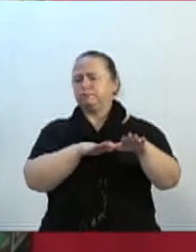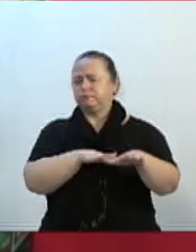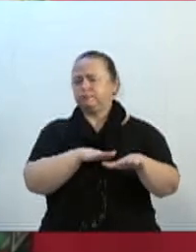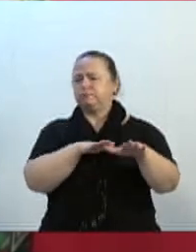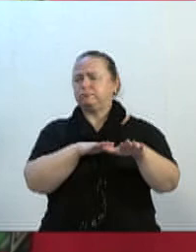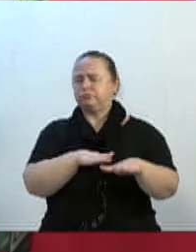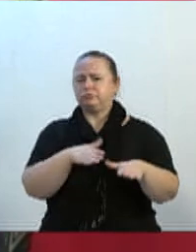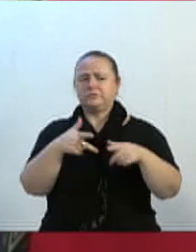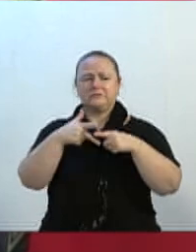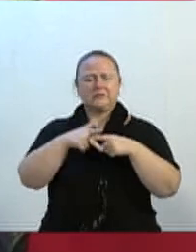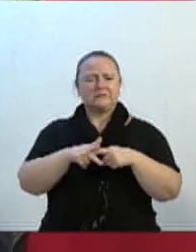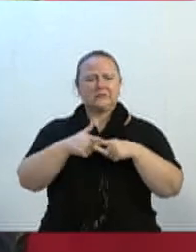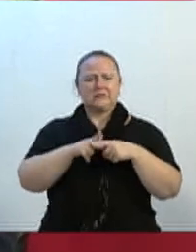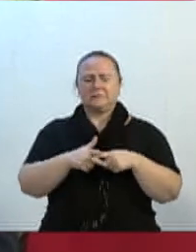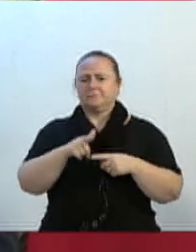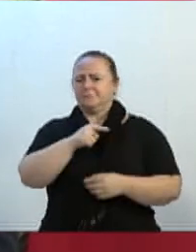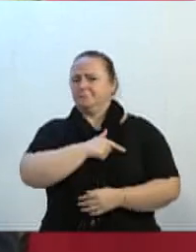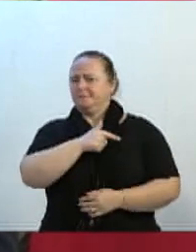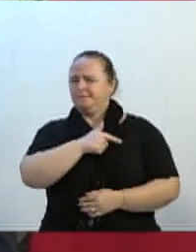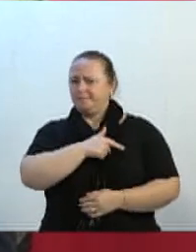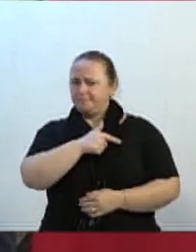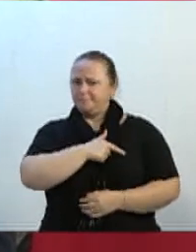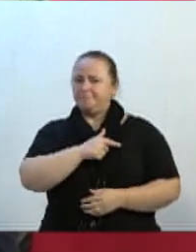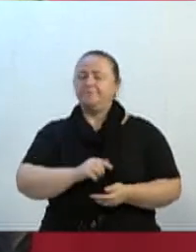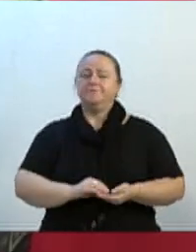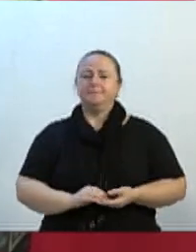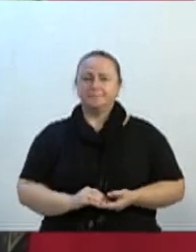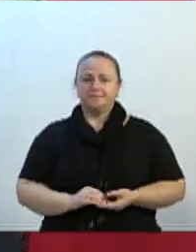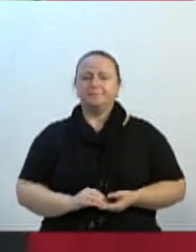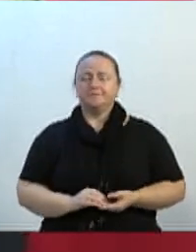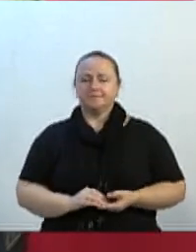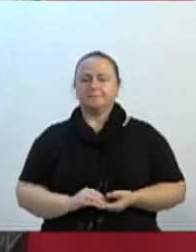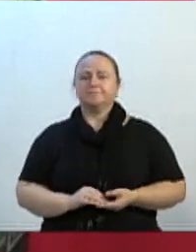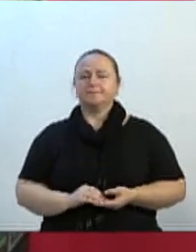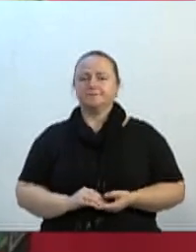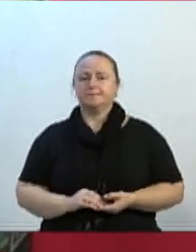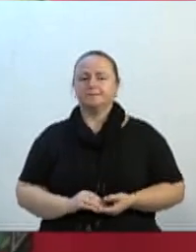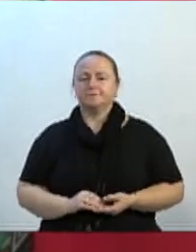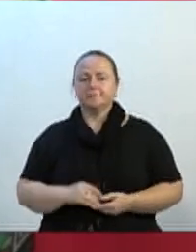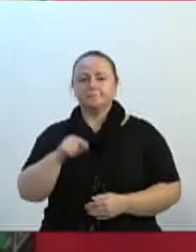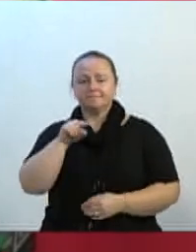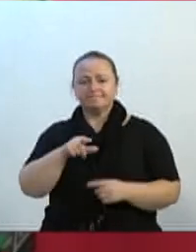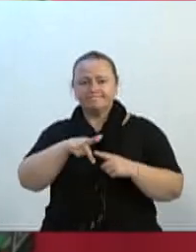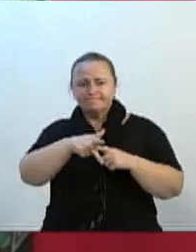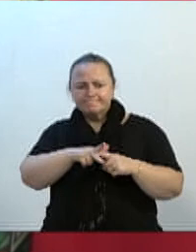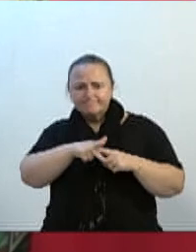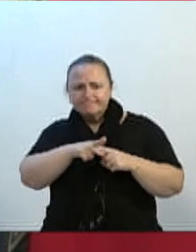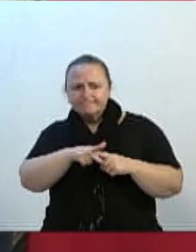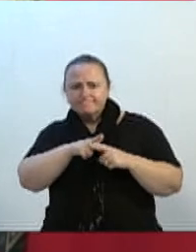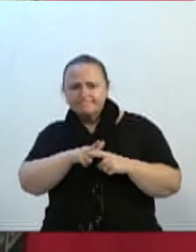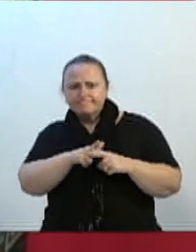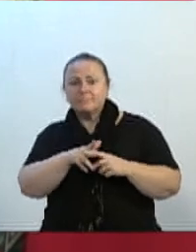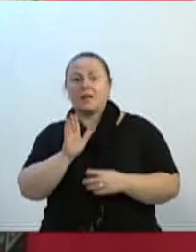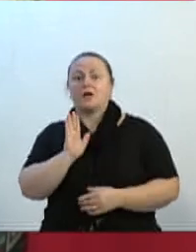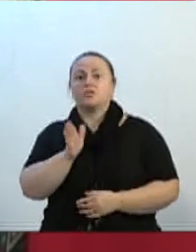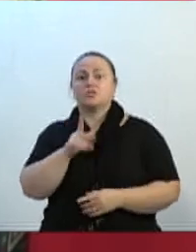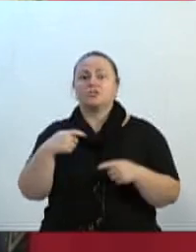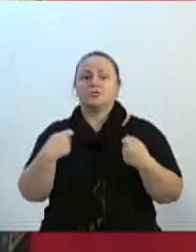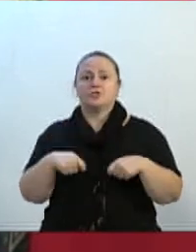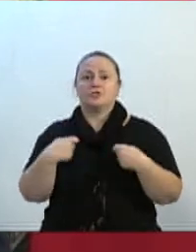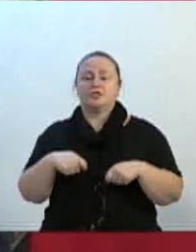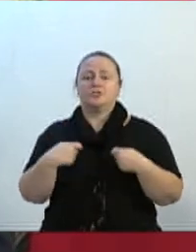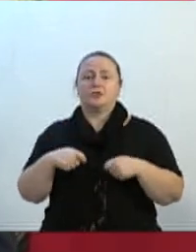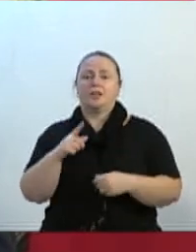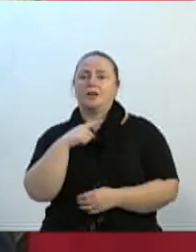de manutenção que ela se encontra, e essa manutenção já deveria ter acontecido no passado, e nós estamos